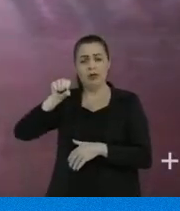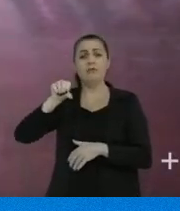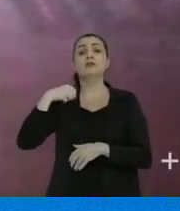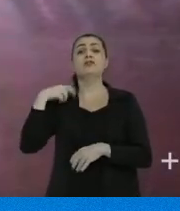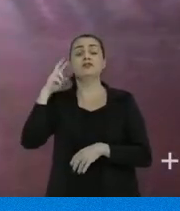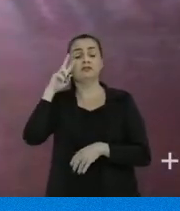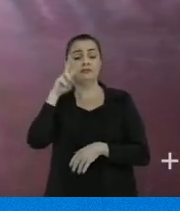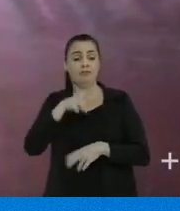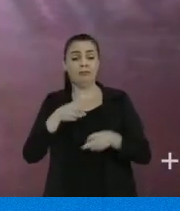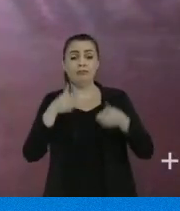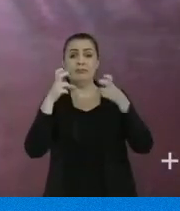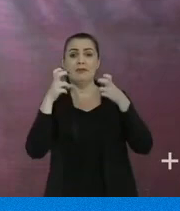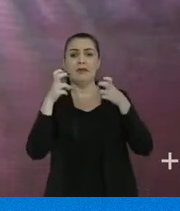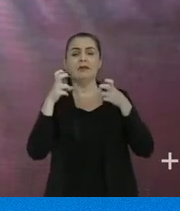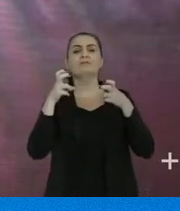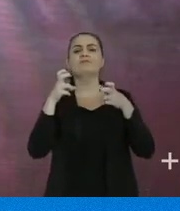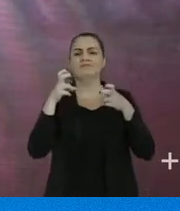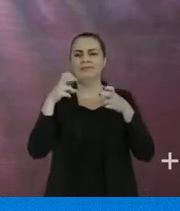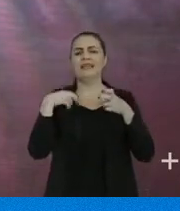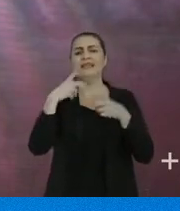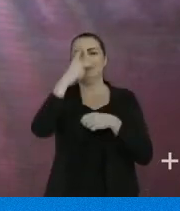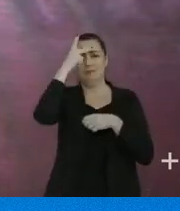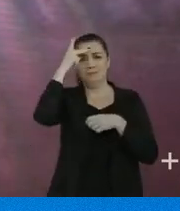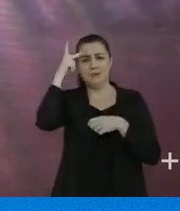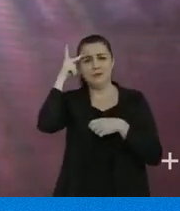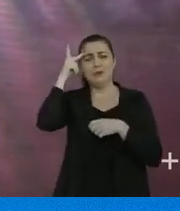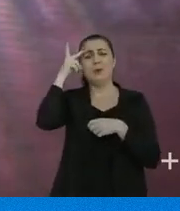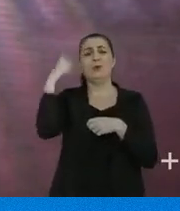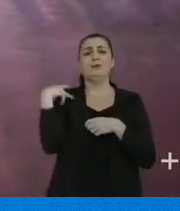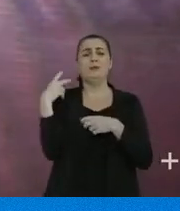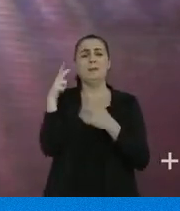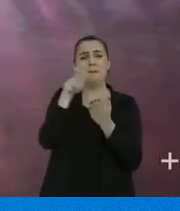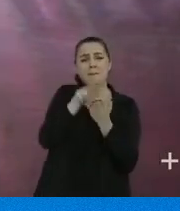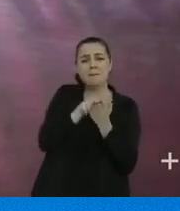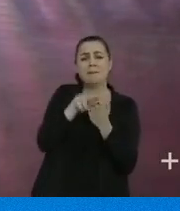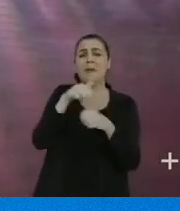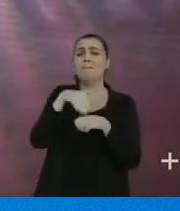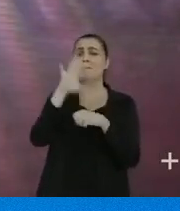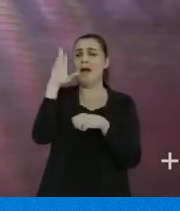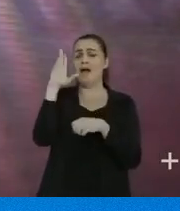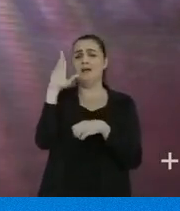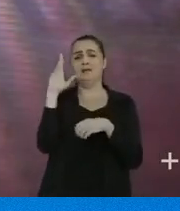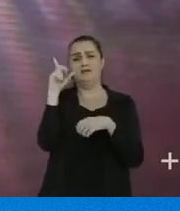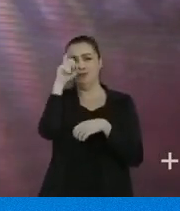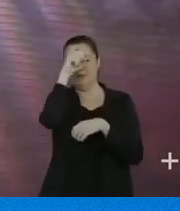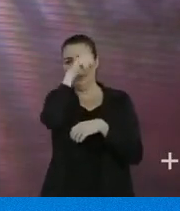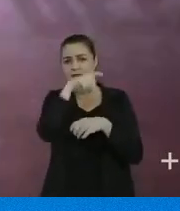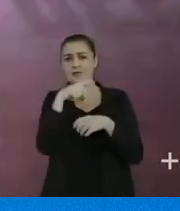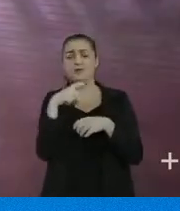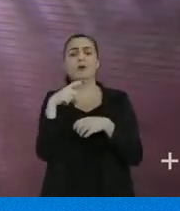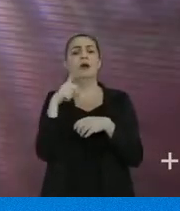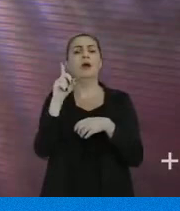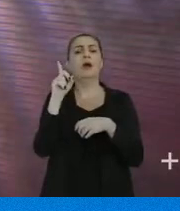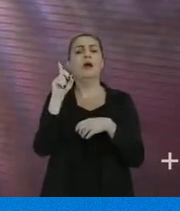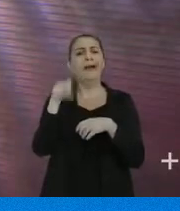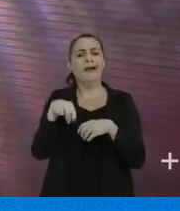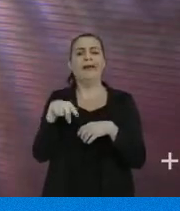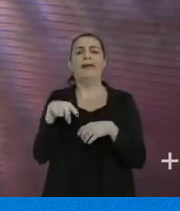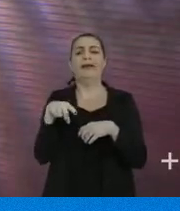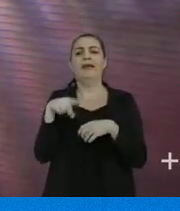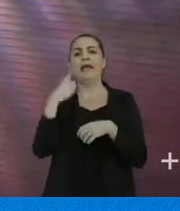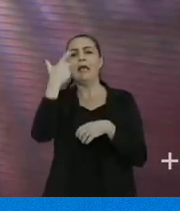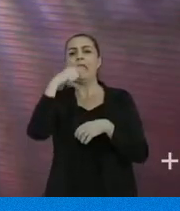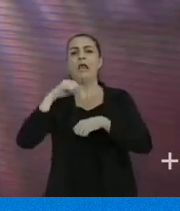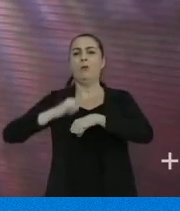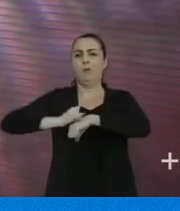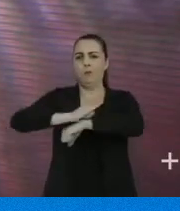complicaram, depois dos pacientes idosos, foram quem? Foram os pacientes obesos. Então, isso foi muito claro, os números são bem